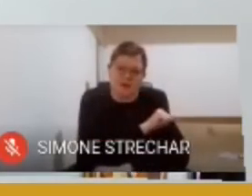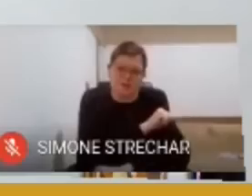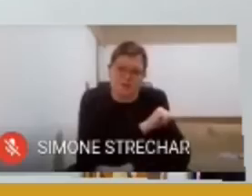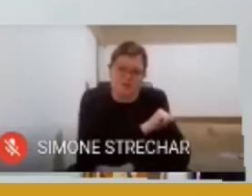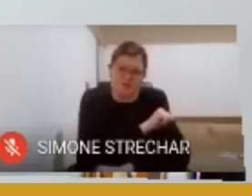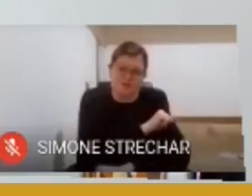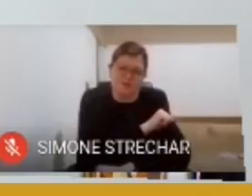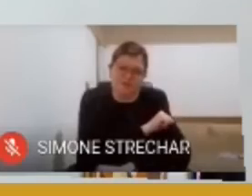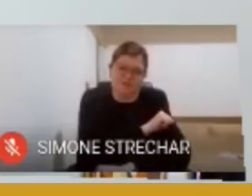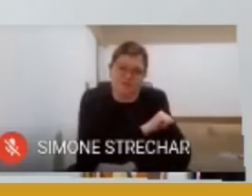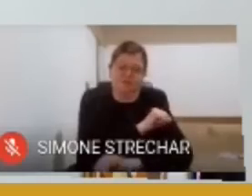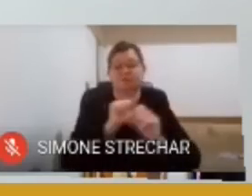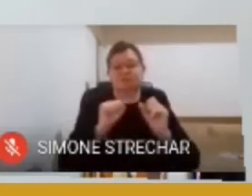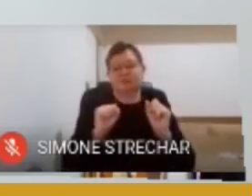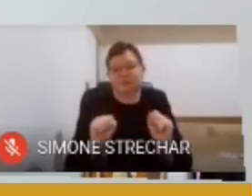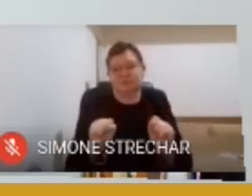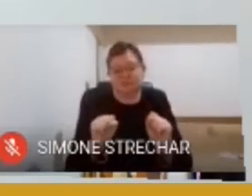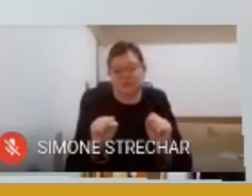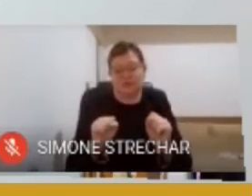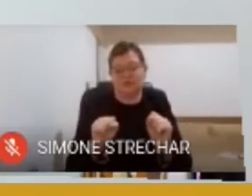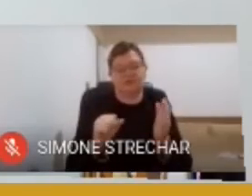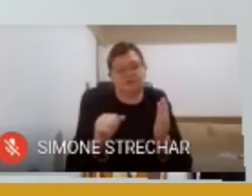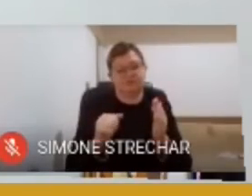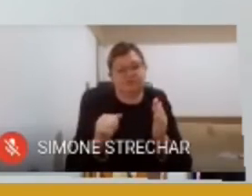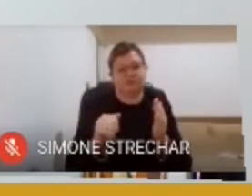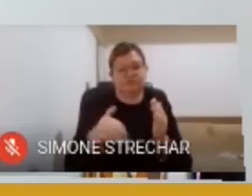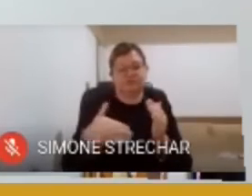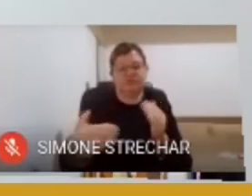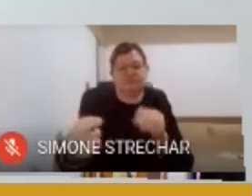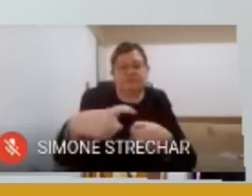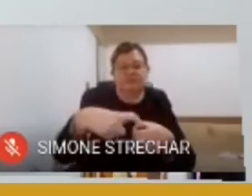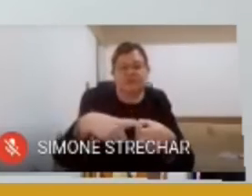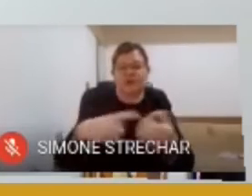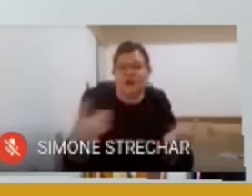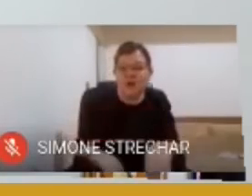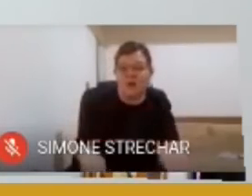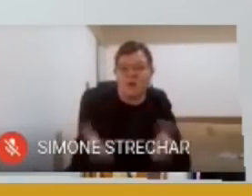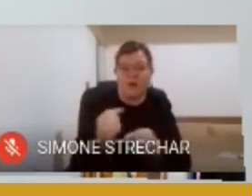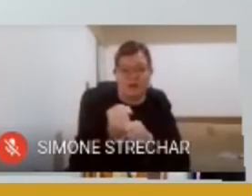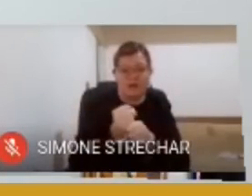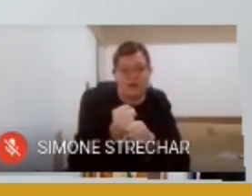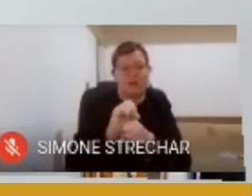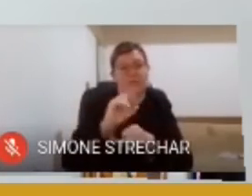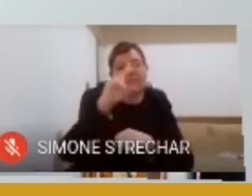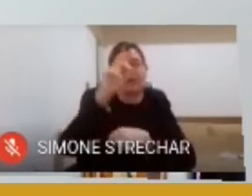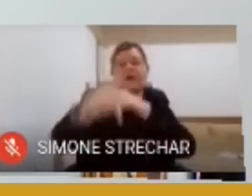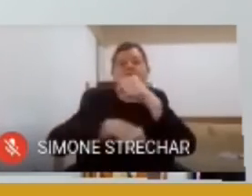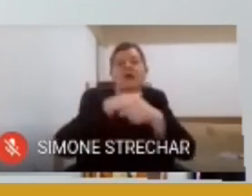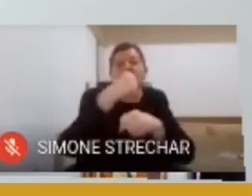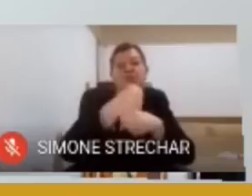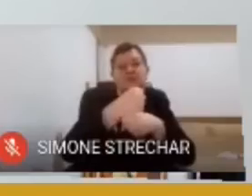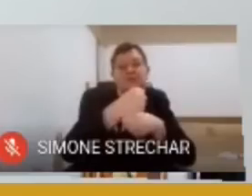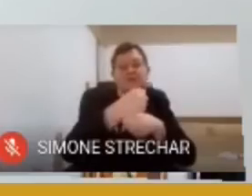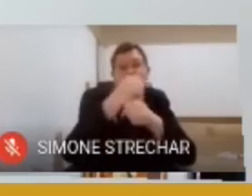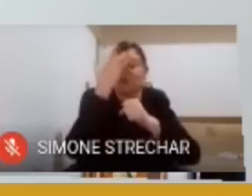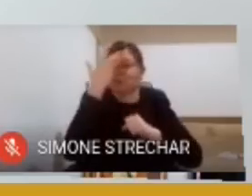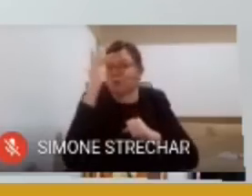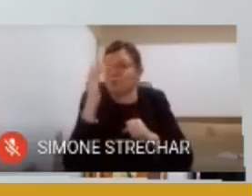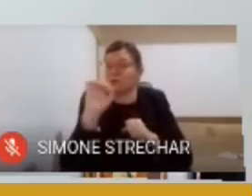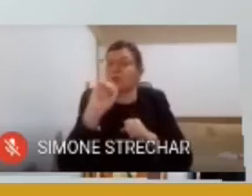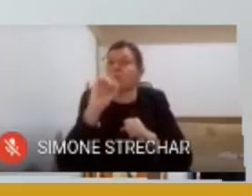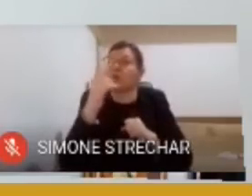relações pós-pandemia. E eu acredito que essa relação entre professor e aluno, ela vai ser desenvolvida no decorrer